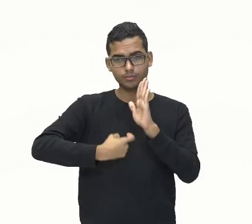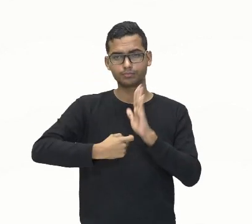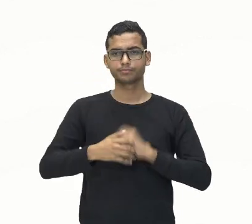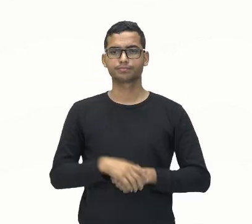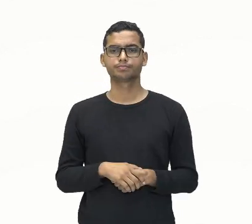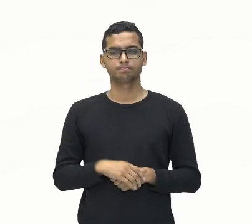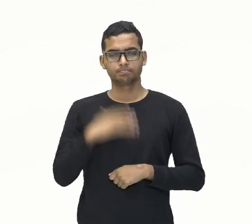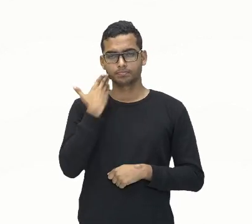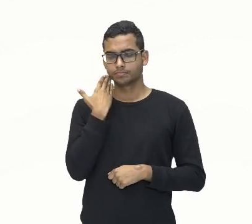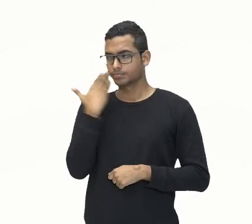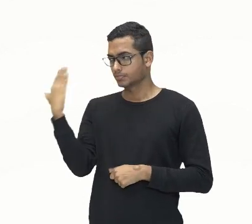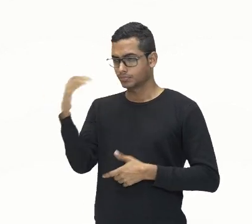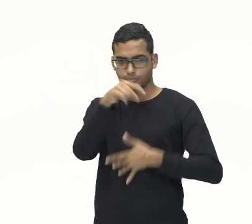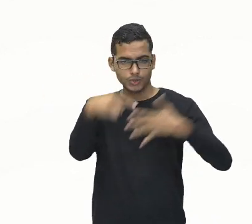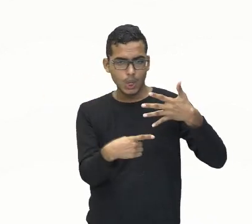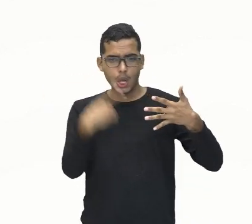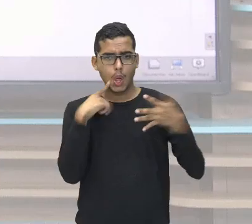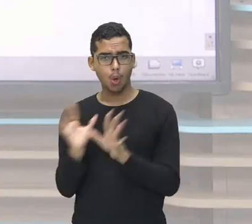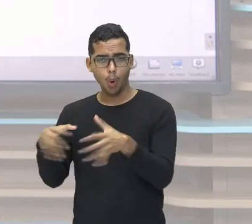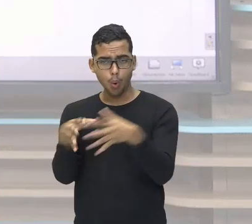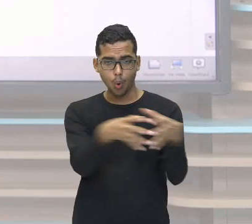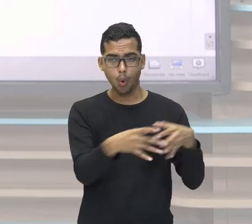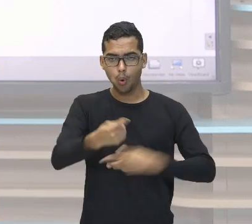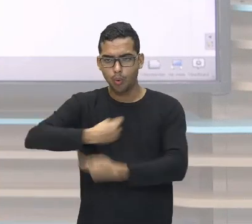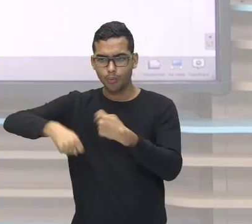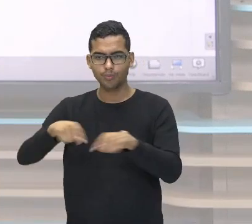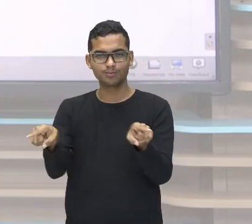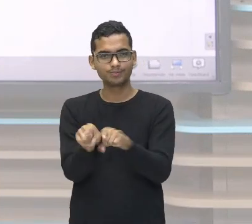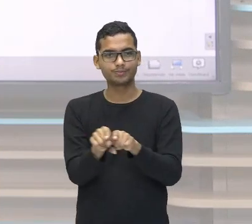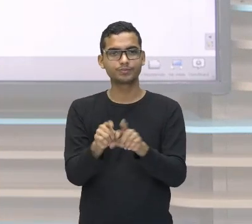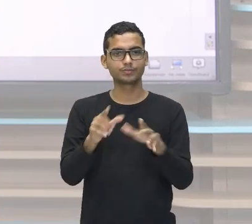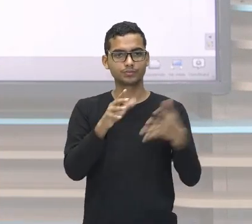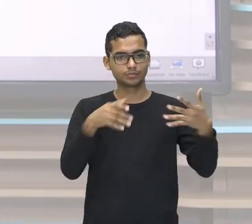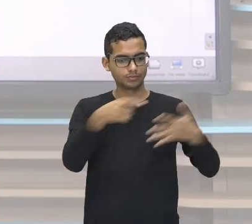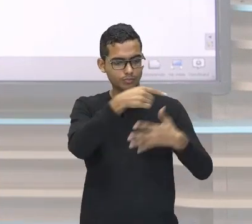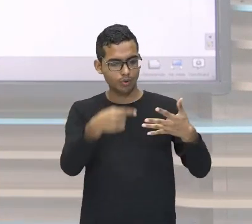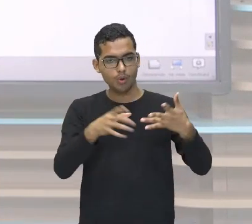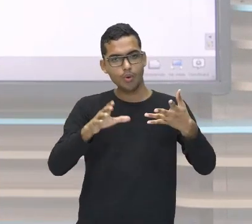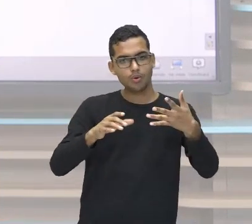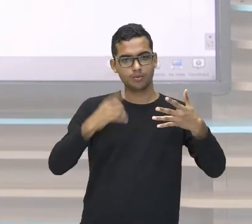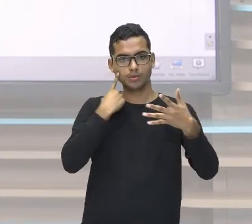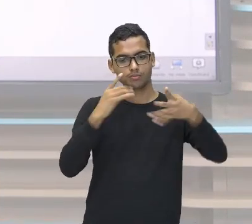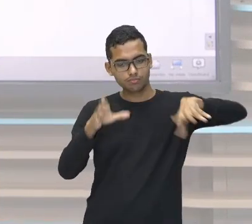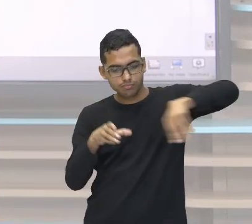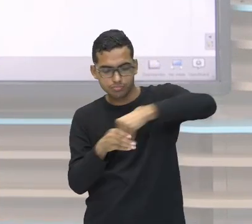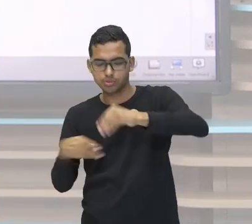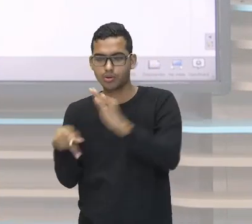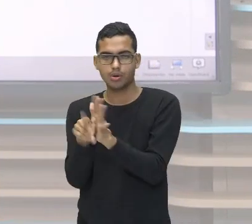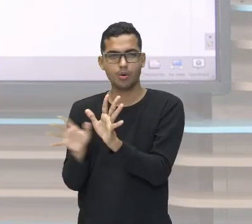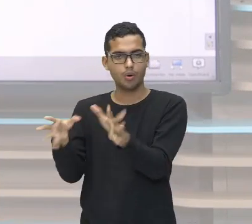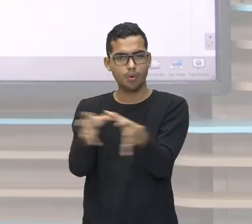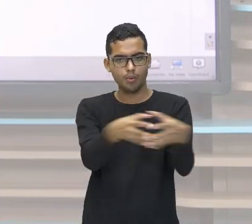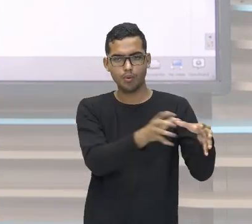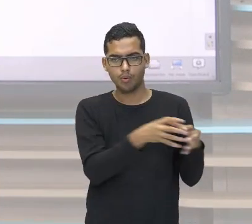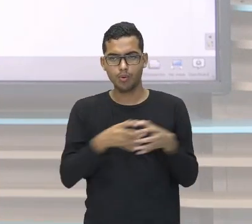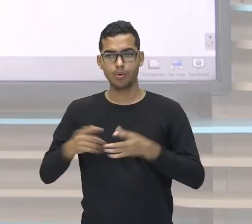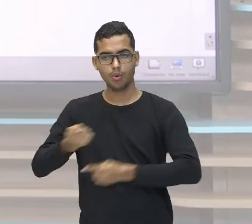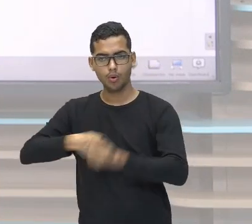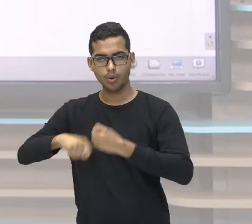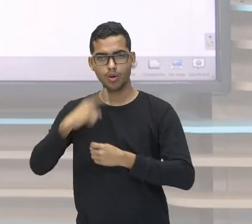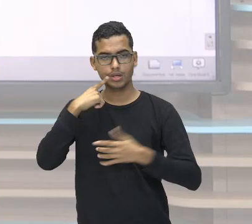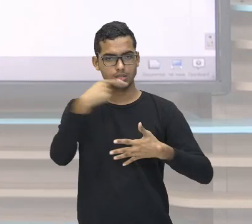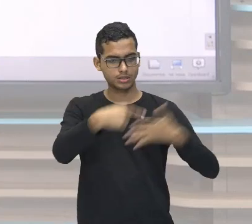aí de que você tiver notícia, todos eles estão enquadrados de uma ou de outra forma numa dessas